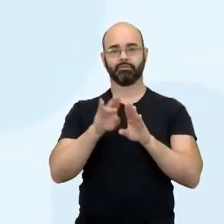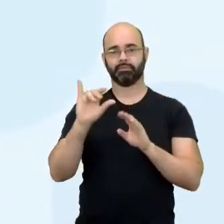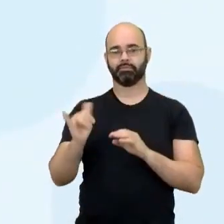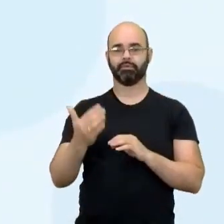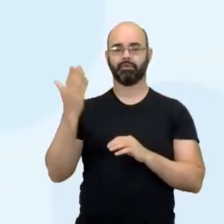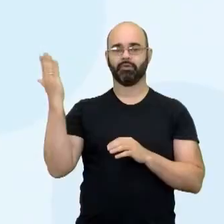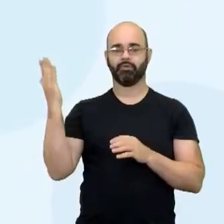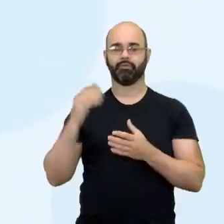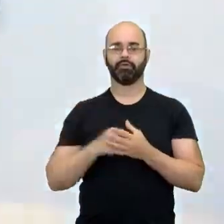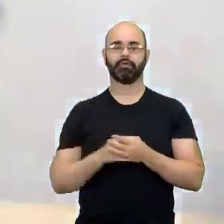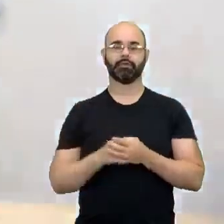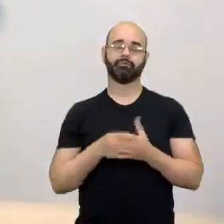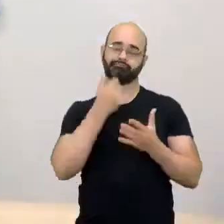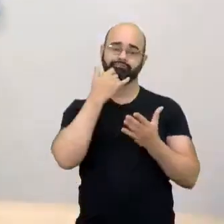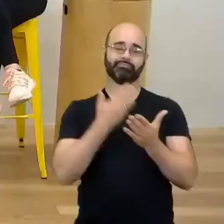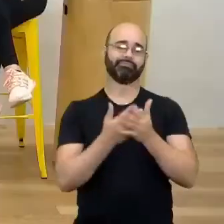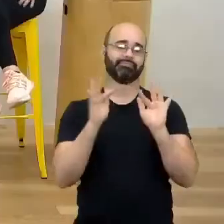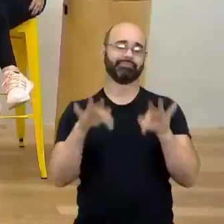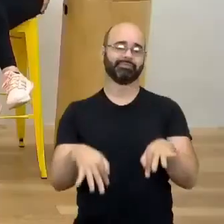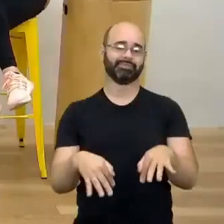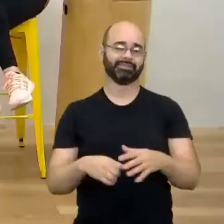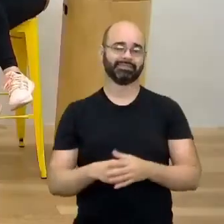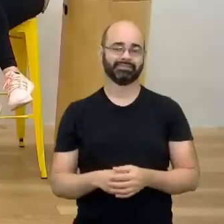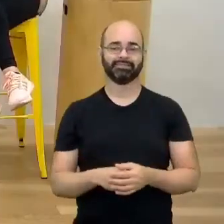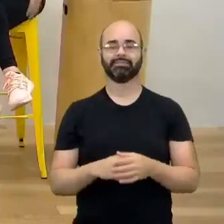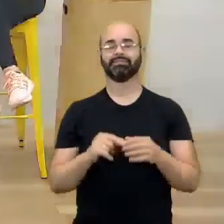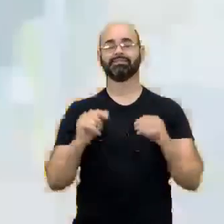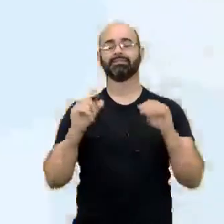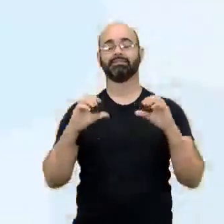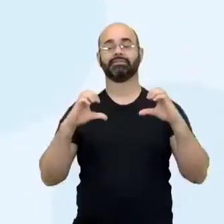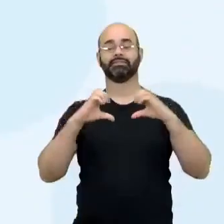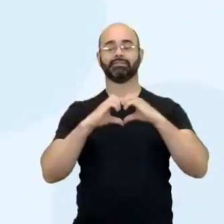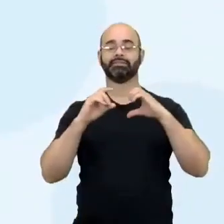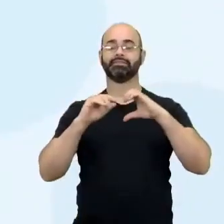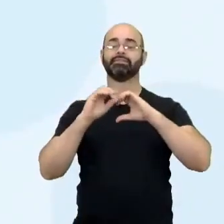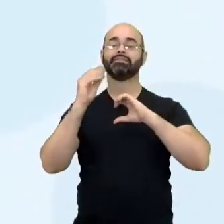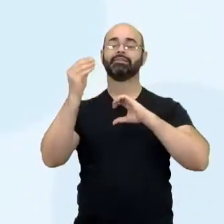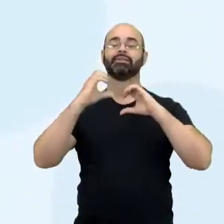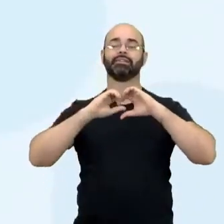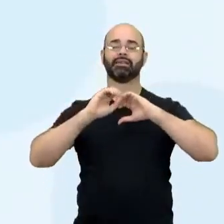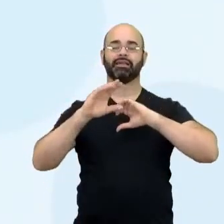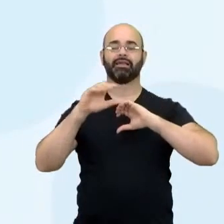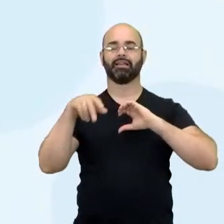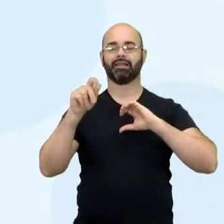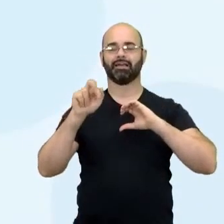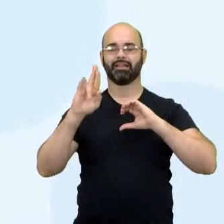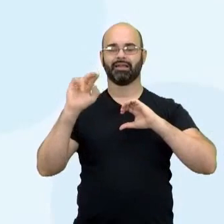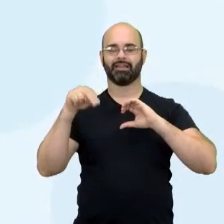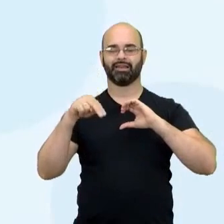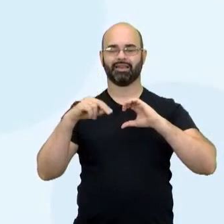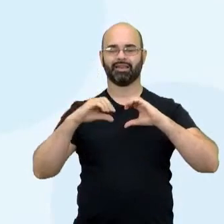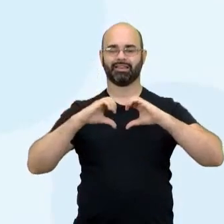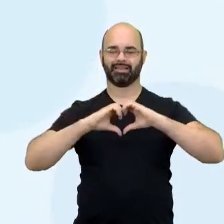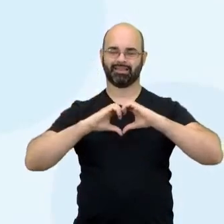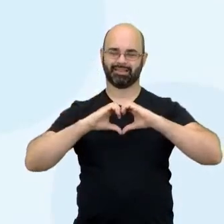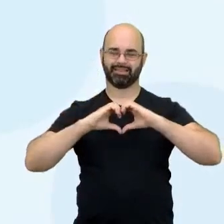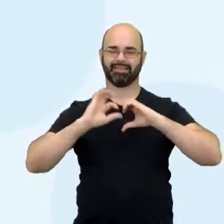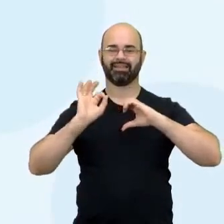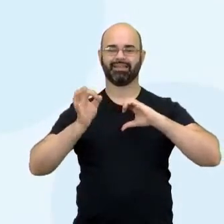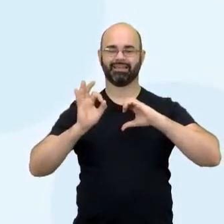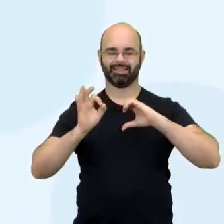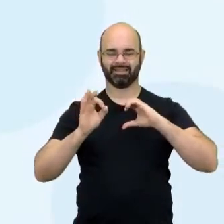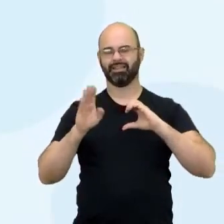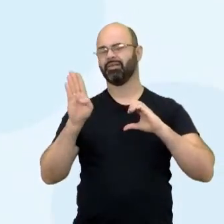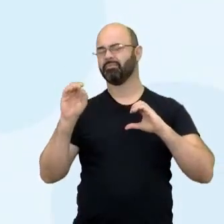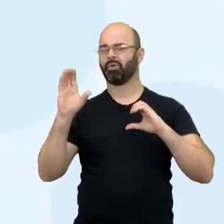Nações Unidas. Acabou a aula, Ju? Acabou, vambora, coração, pra quem? Pra Kari, a nossa maravilhosa produtora, ela Acho merece. Justo, por